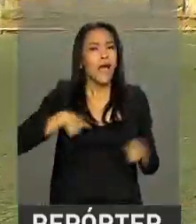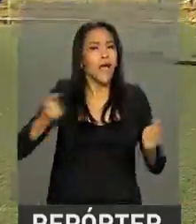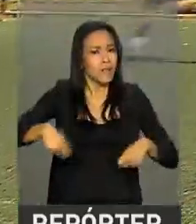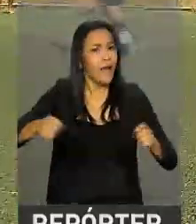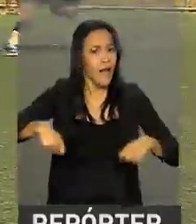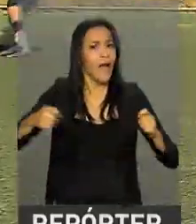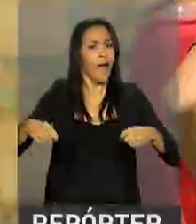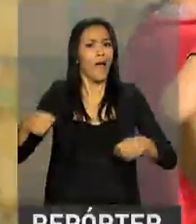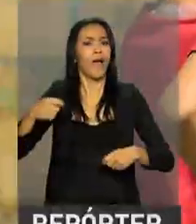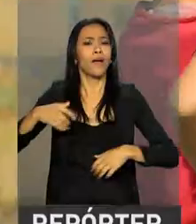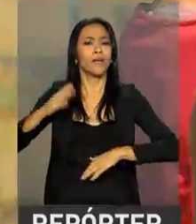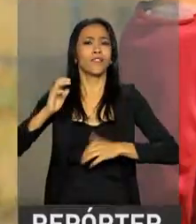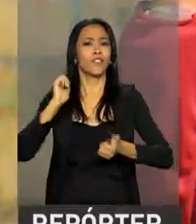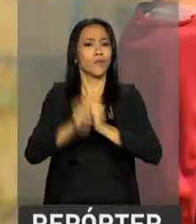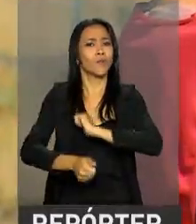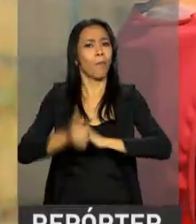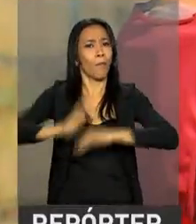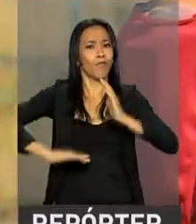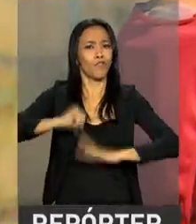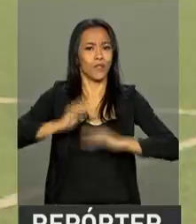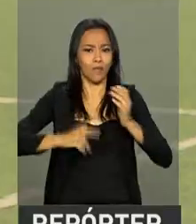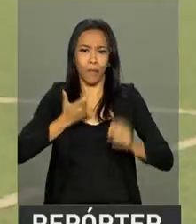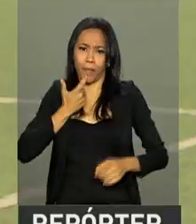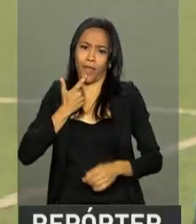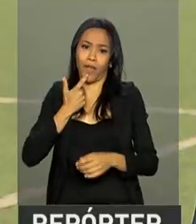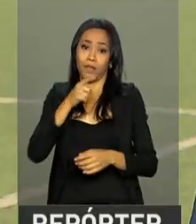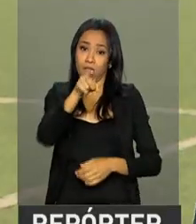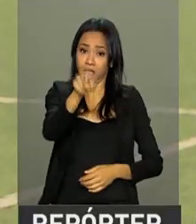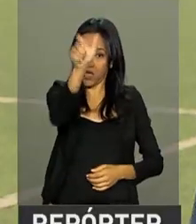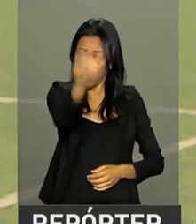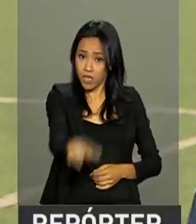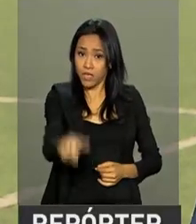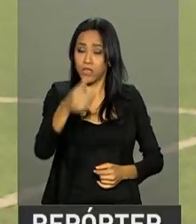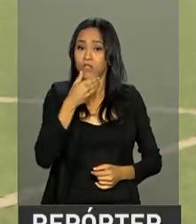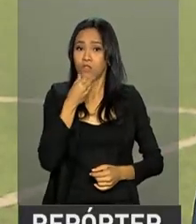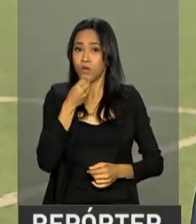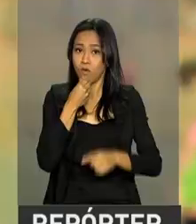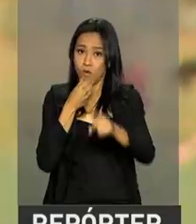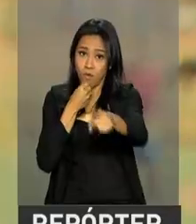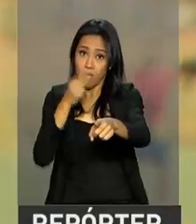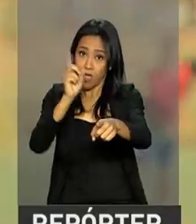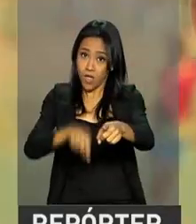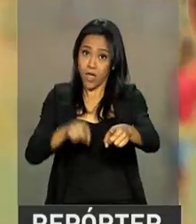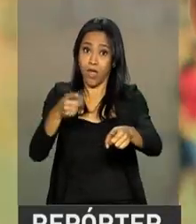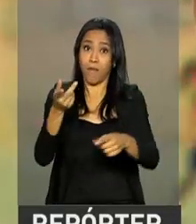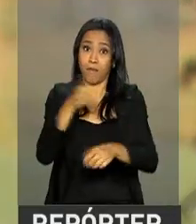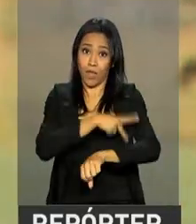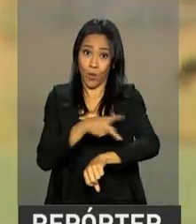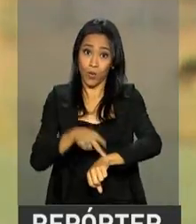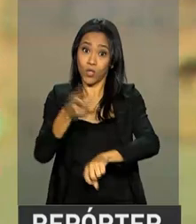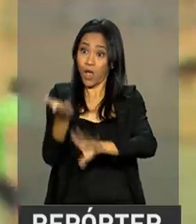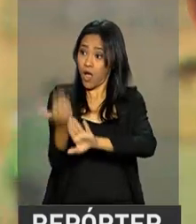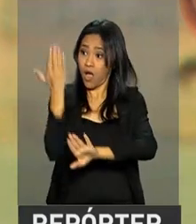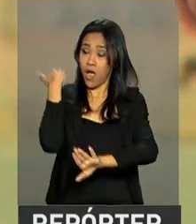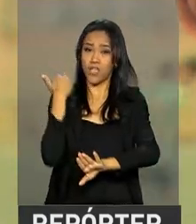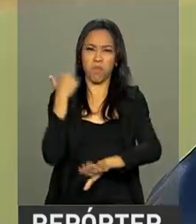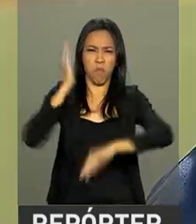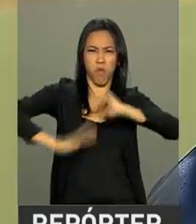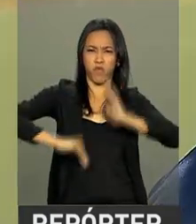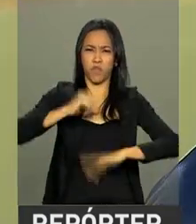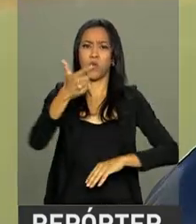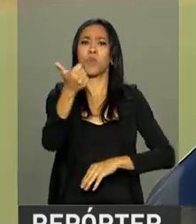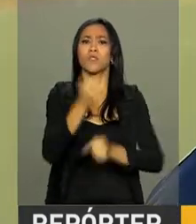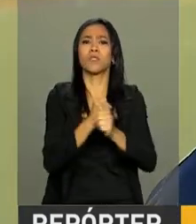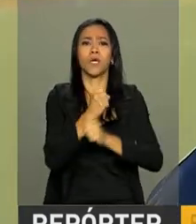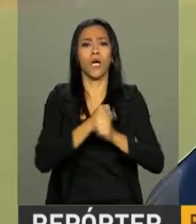um jogador profissional está bem pertinho deles o gerente pedagógico do centro olímpico foi jogador profissional por 12 anos e